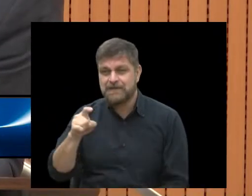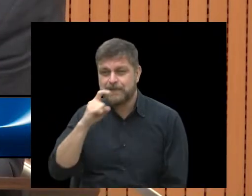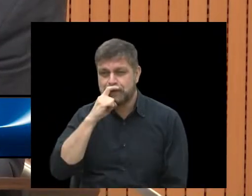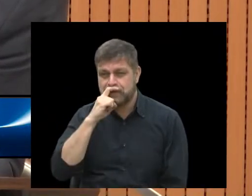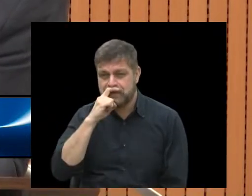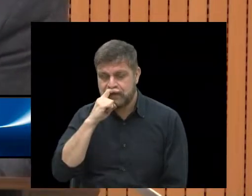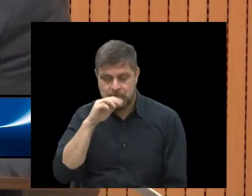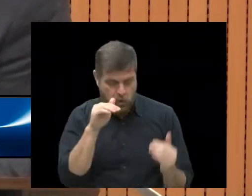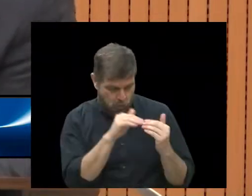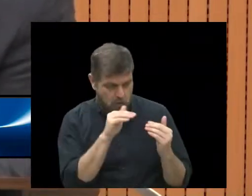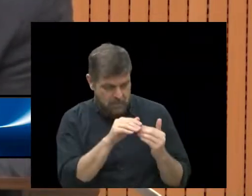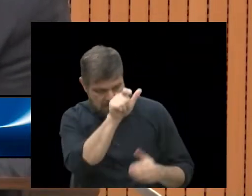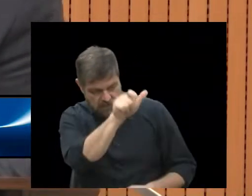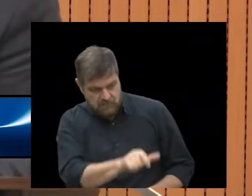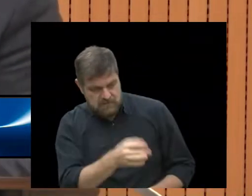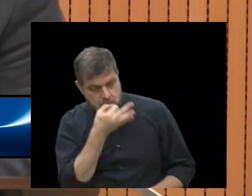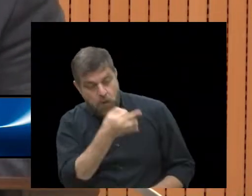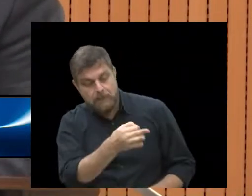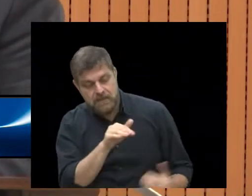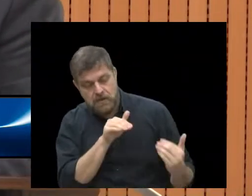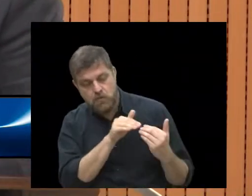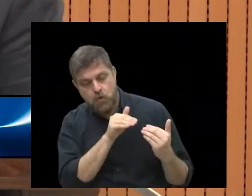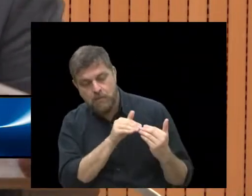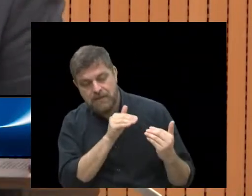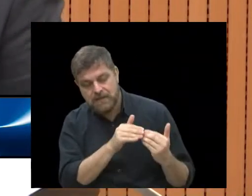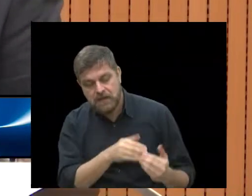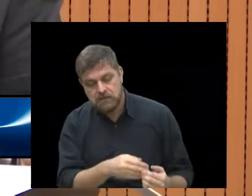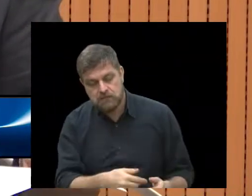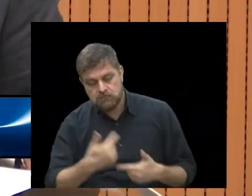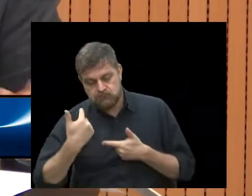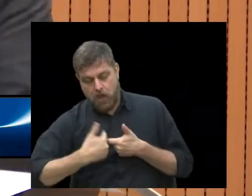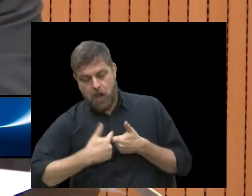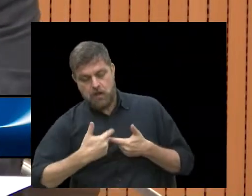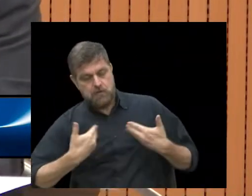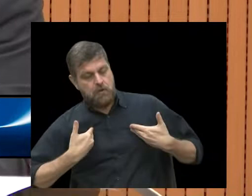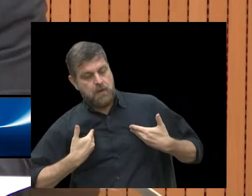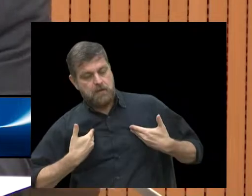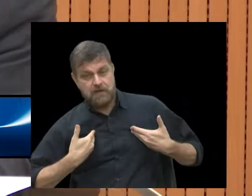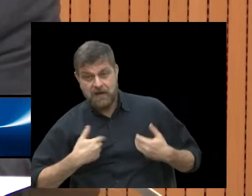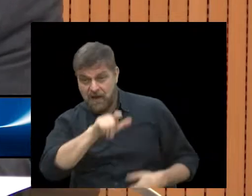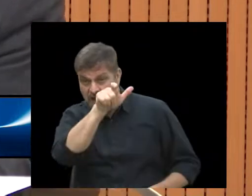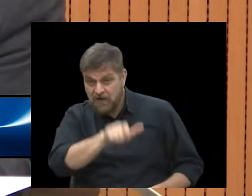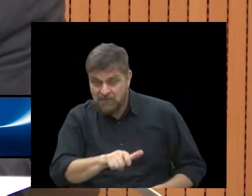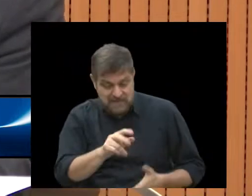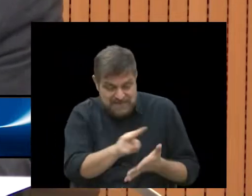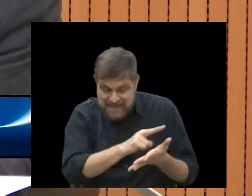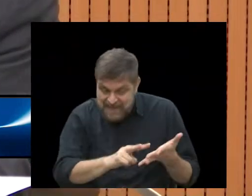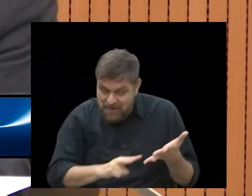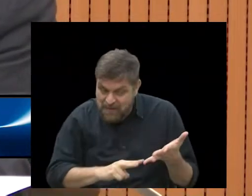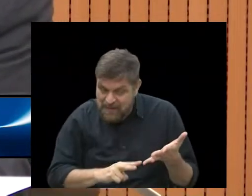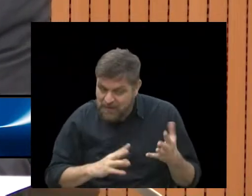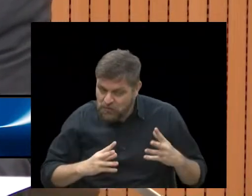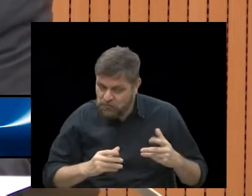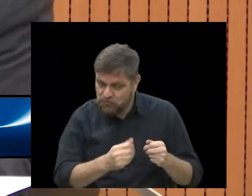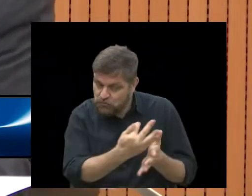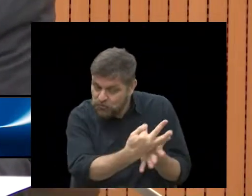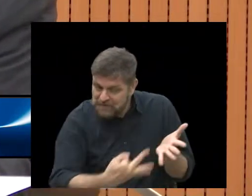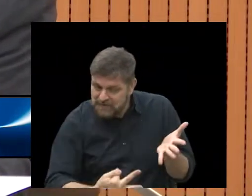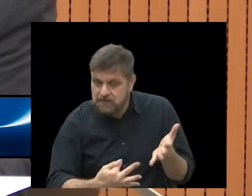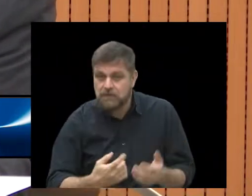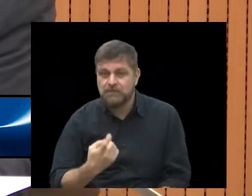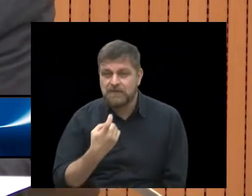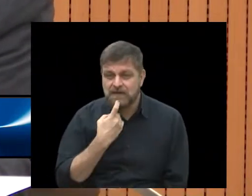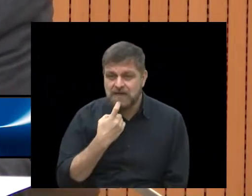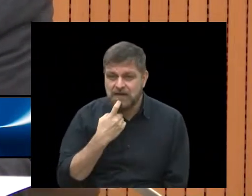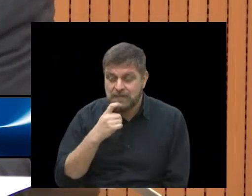fizessem coro a sua palavra. A parte que você não leu diz: Campinas é